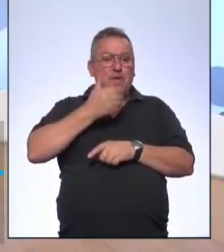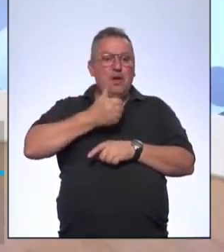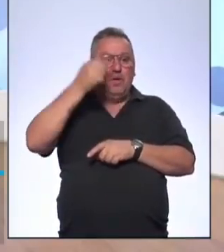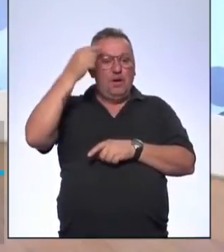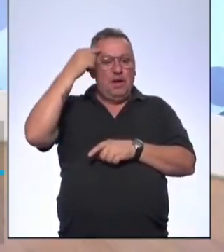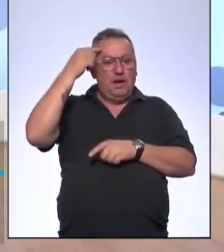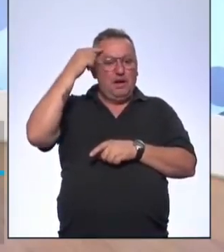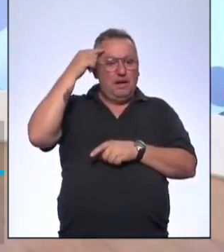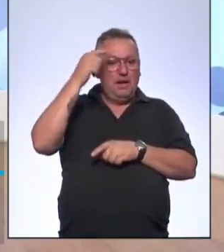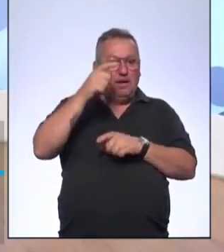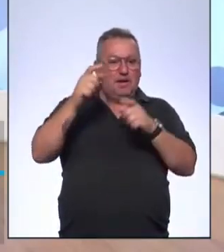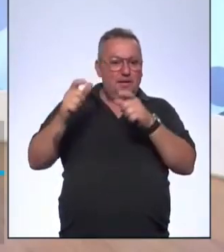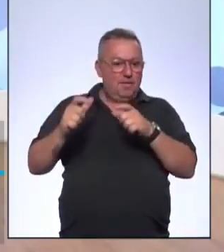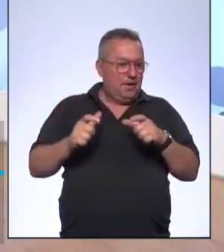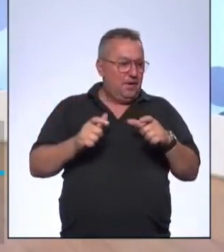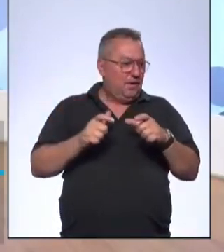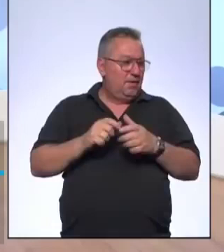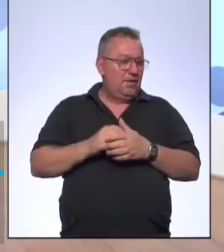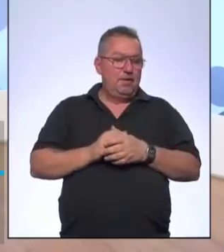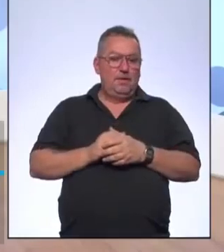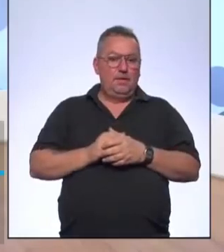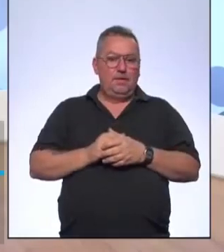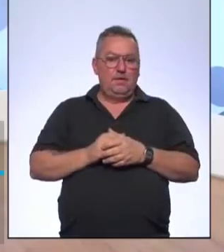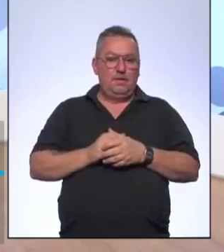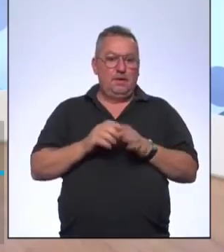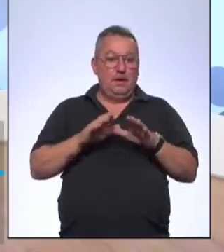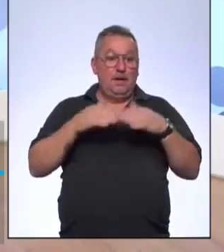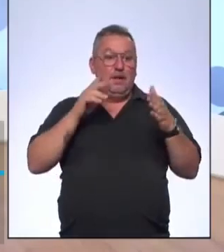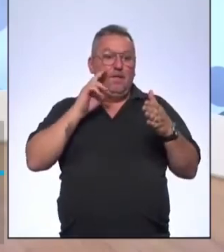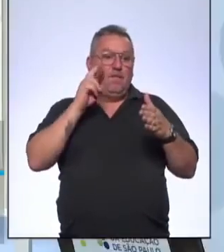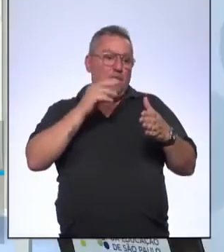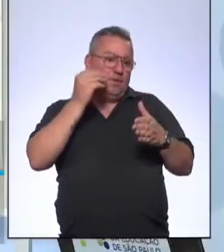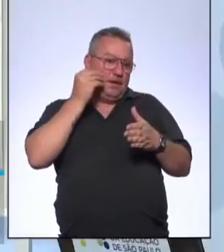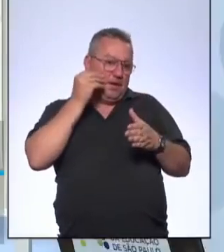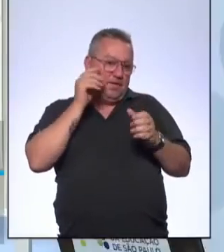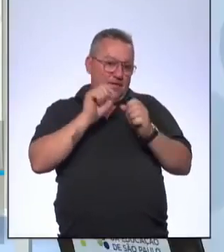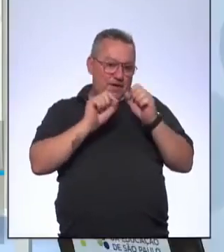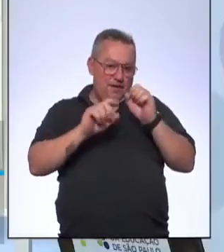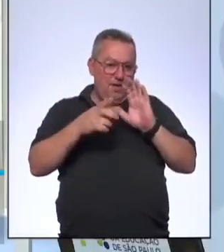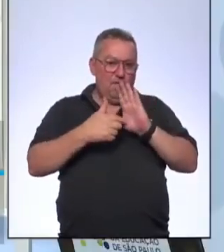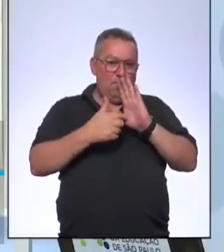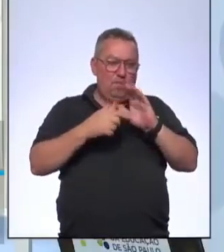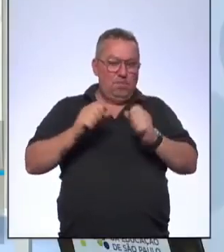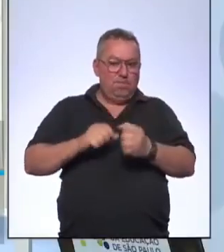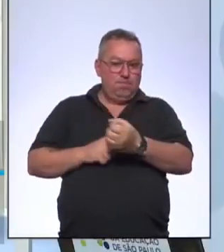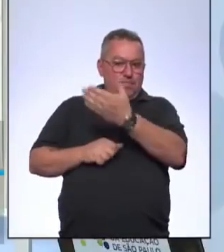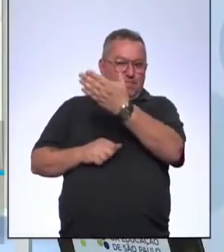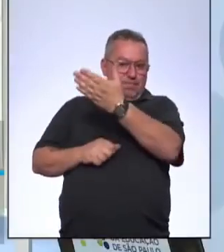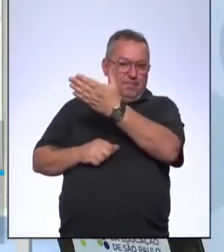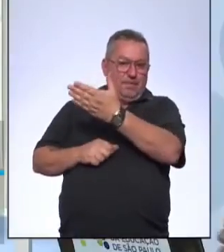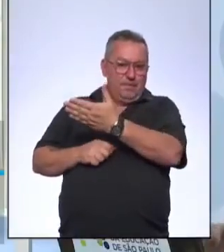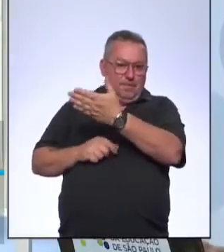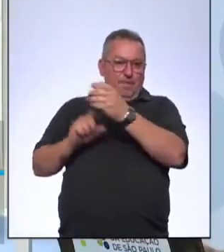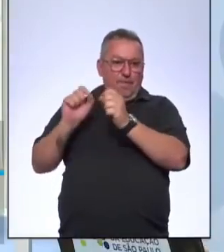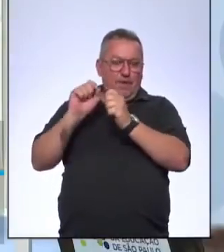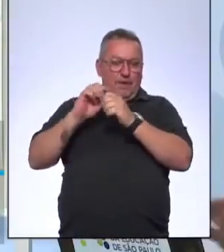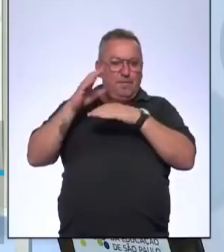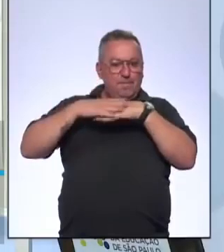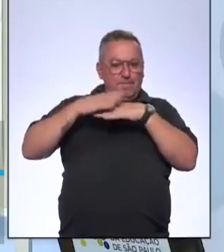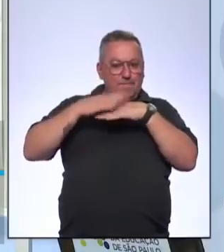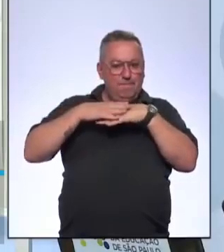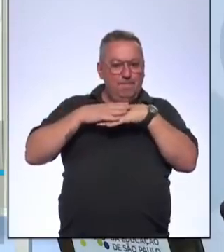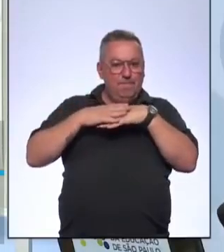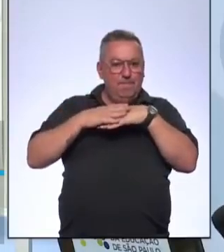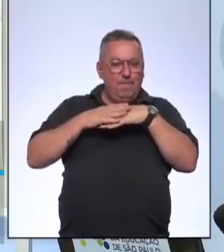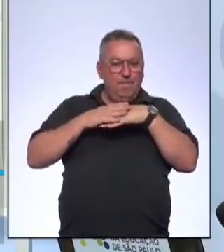ideia desses passos, né? Isso mesmo, né? Então, vamos tentar fazer, eu vou mostrar aí na tela para vocês, fazendo na ideia, né,